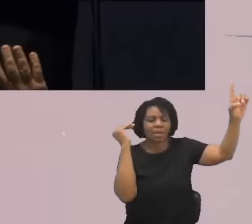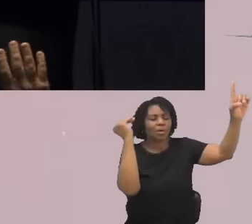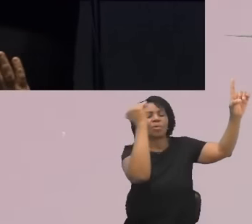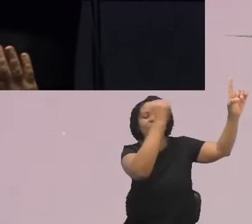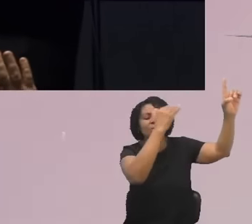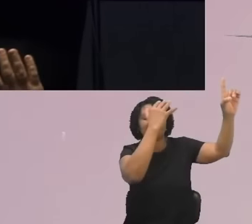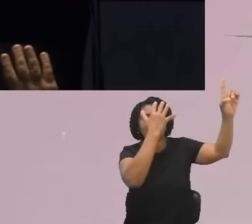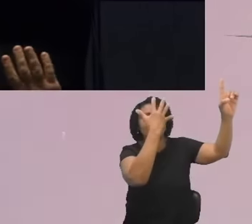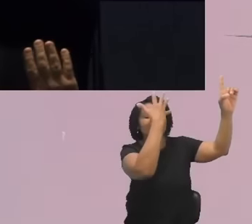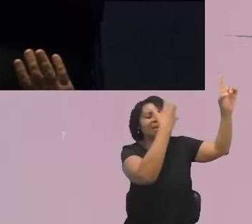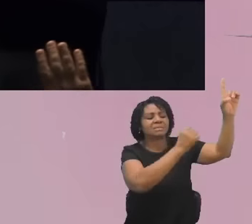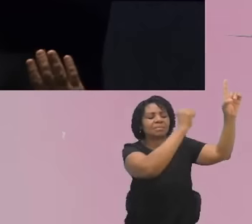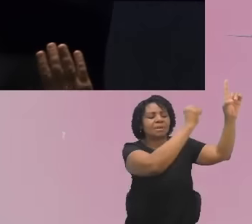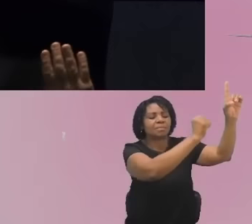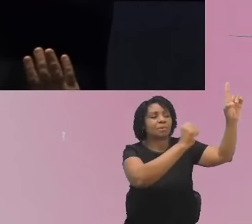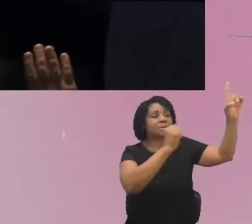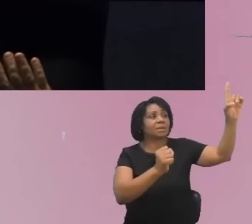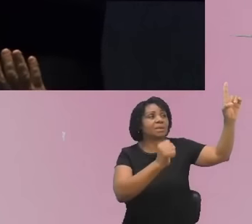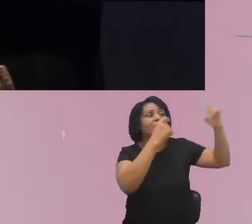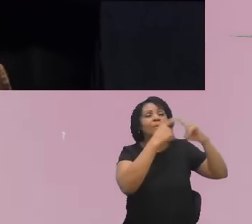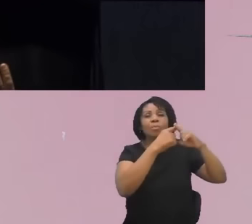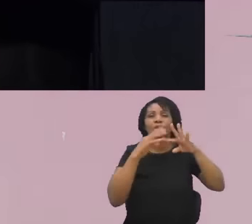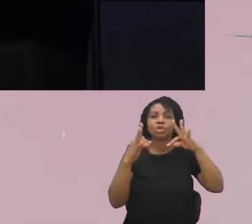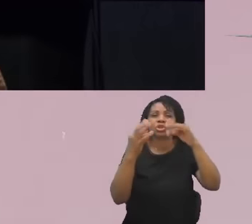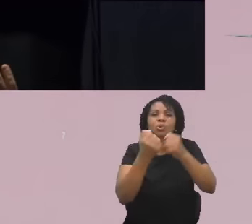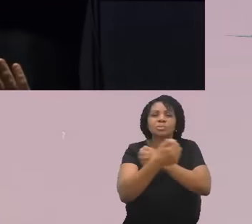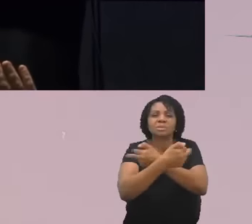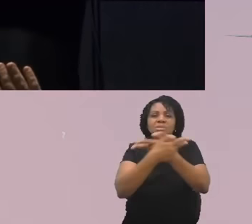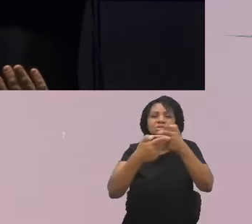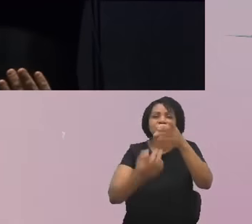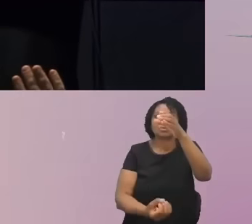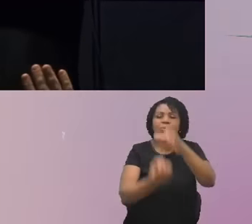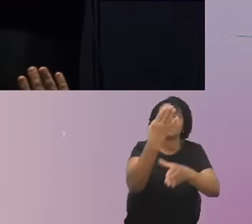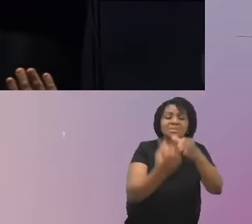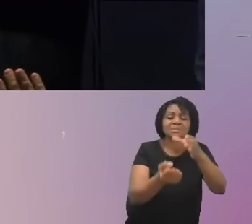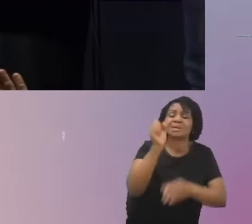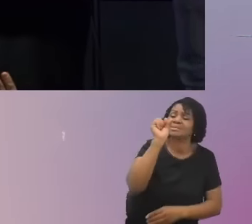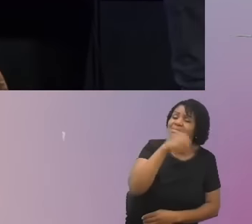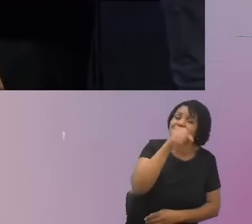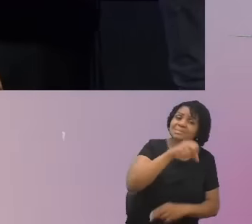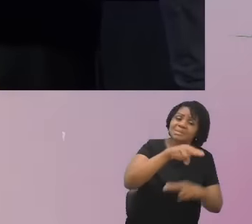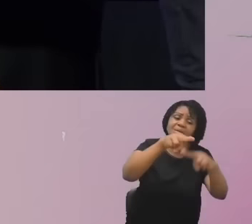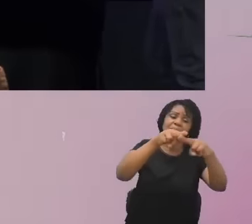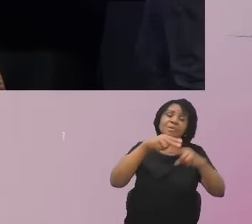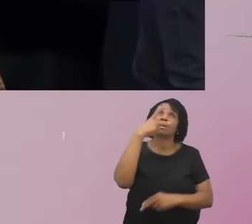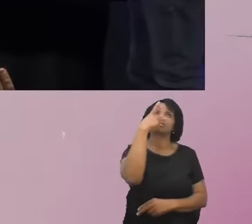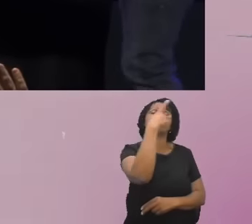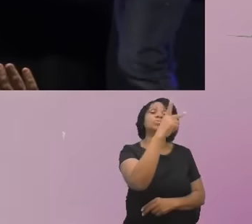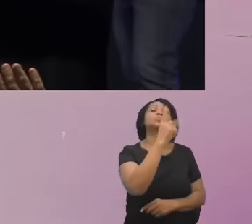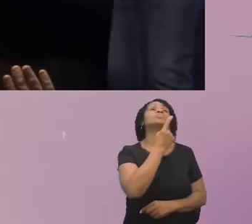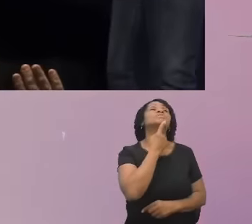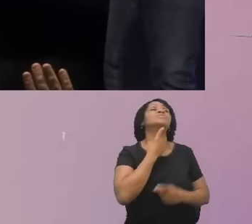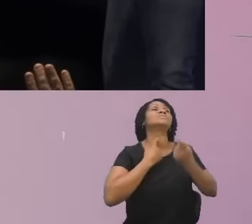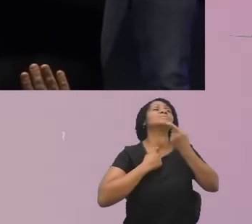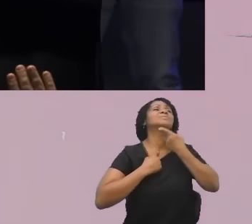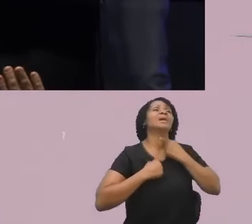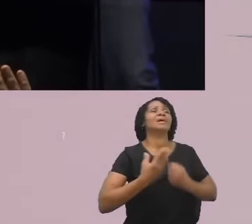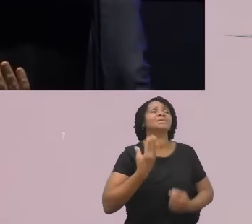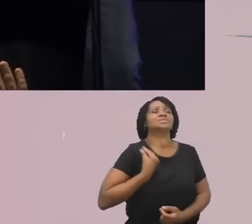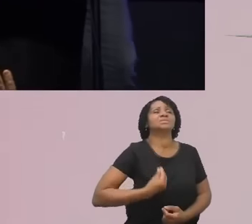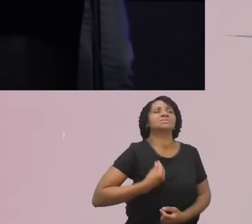de receber poder, porque todas as coisas Tu criaste, sim, por causa da Tua vontade vieram a existir